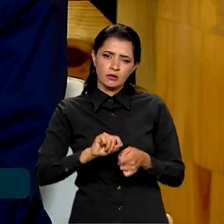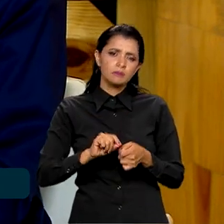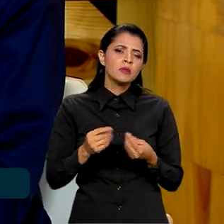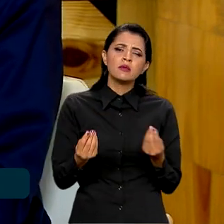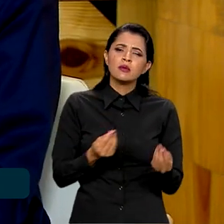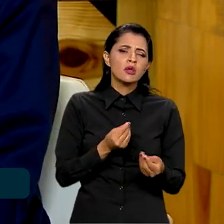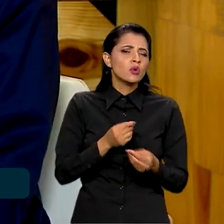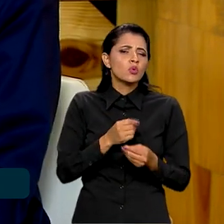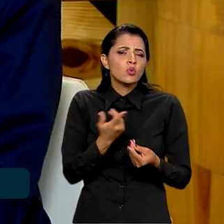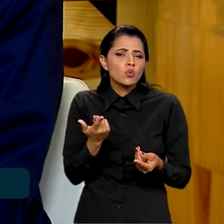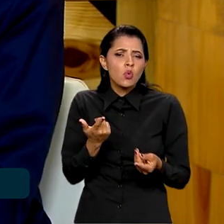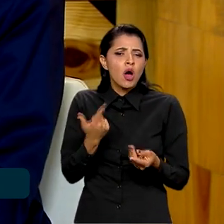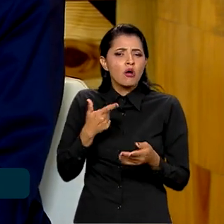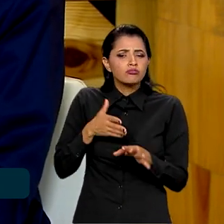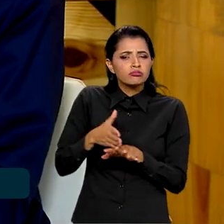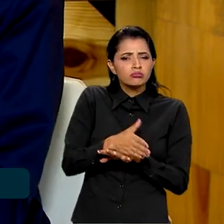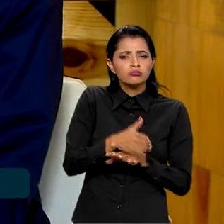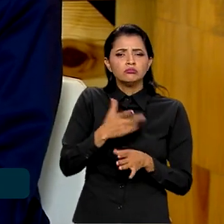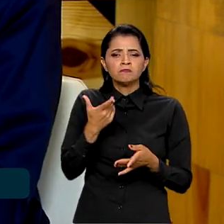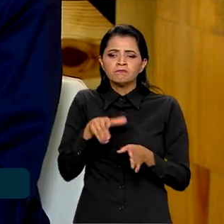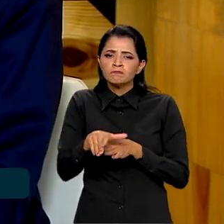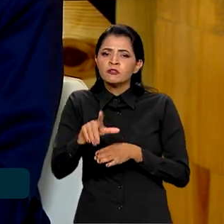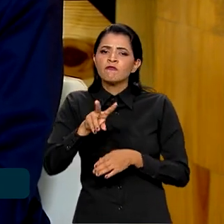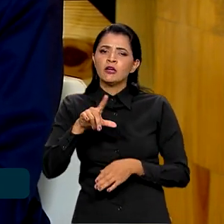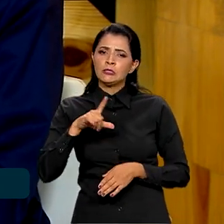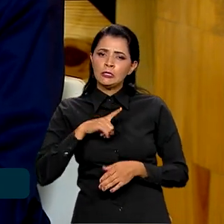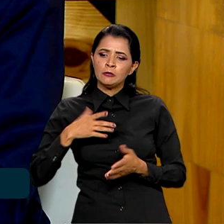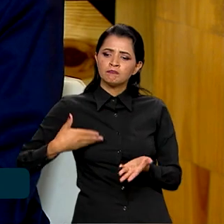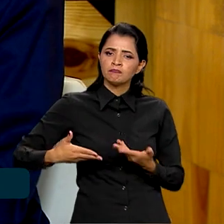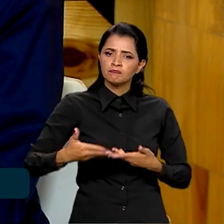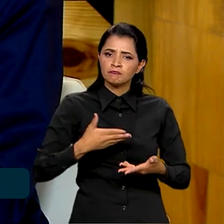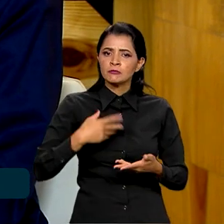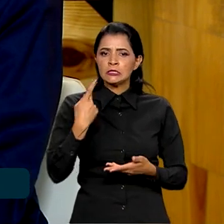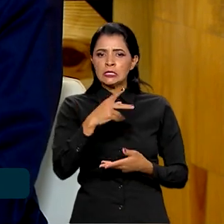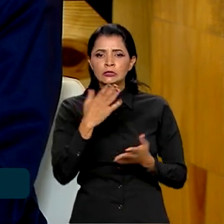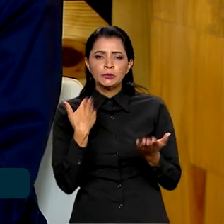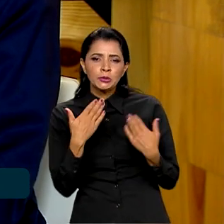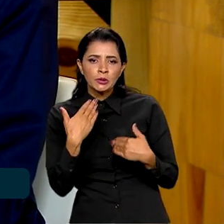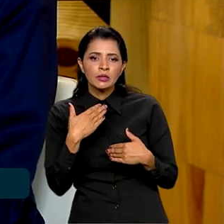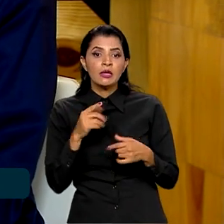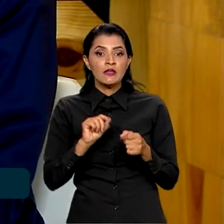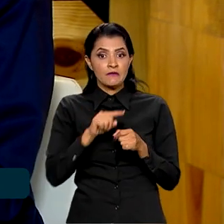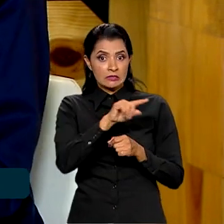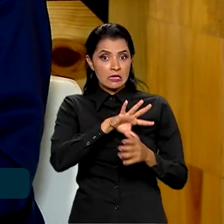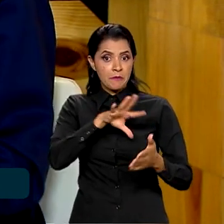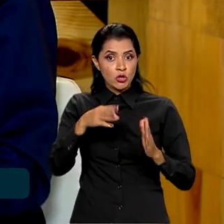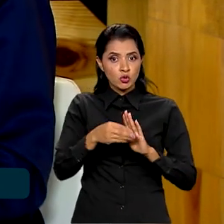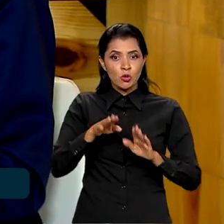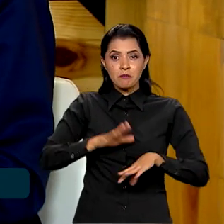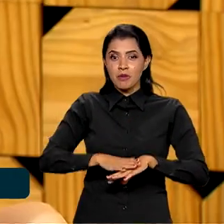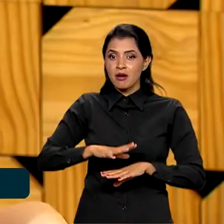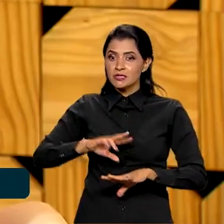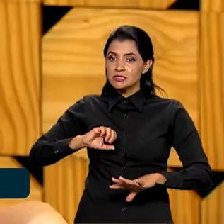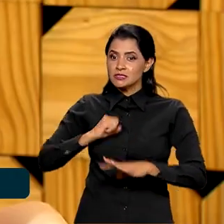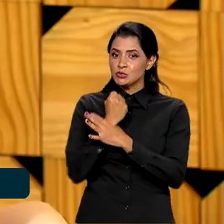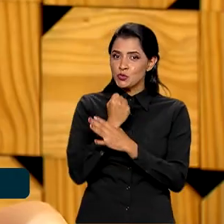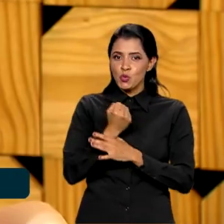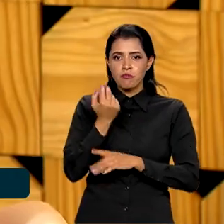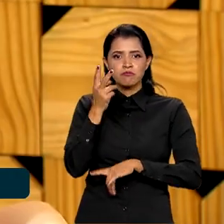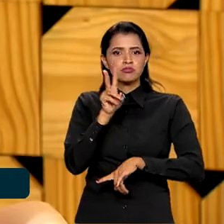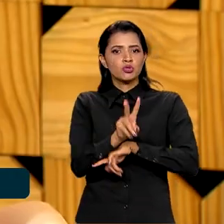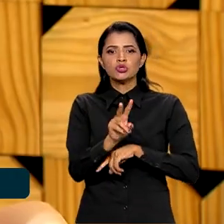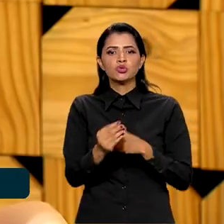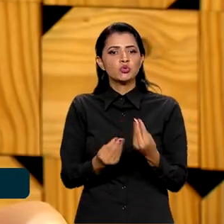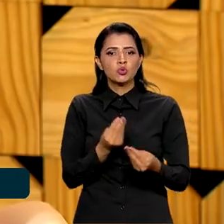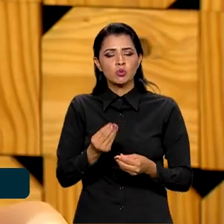que podem surgir, secretária, desse diálogo e tornar a Amazônia mais segura e mais protegida? Então, quando você fala